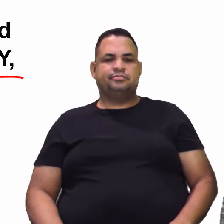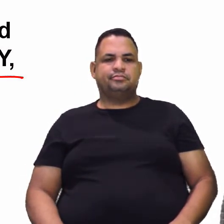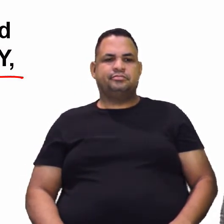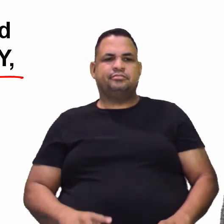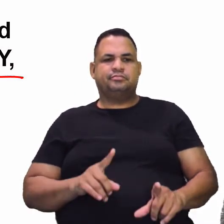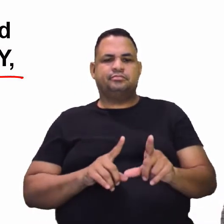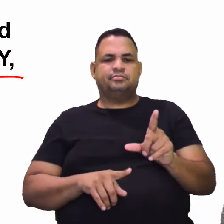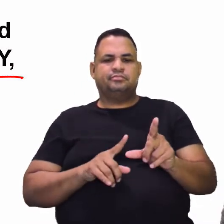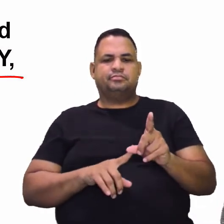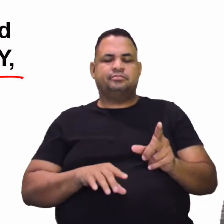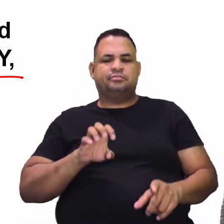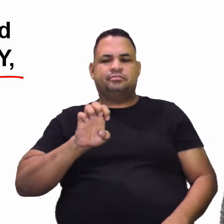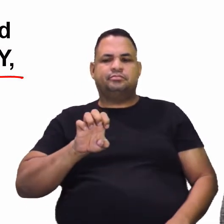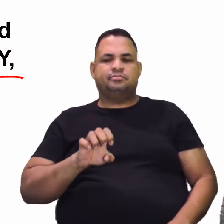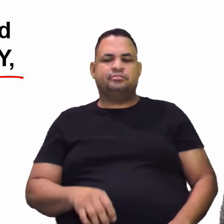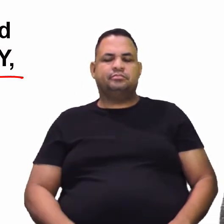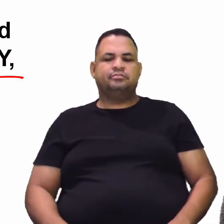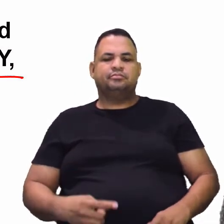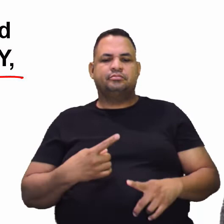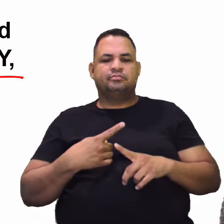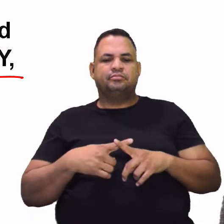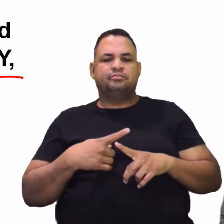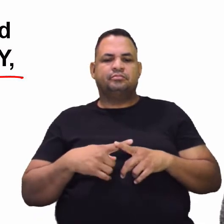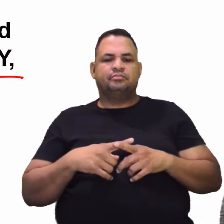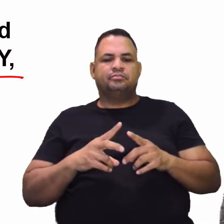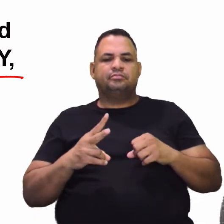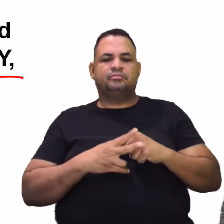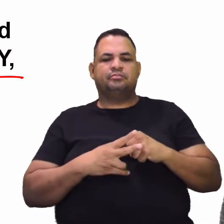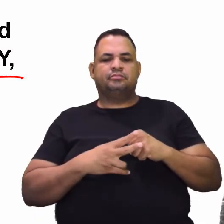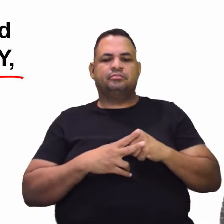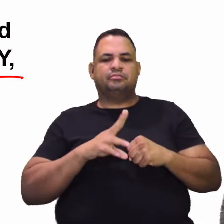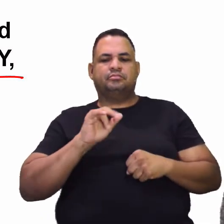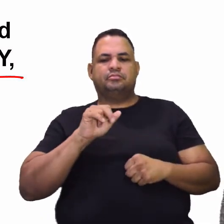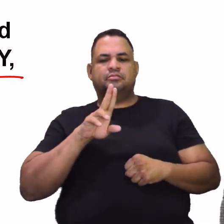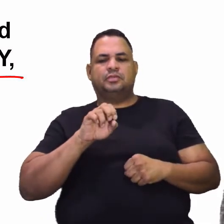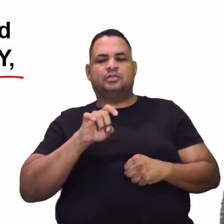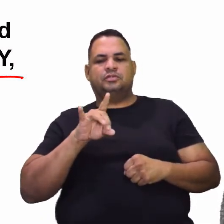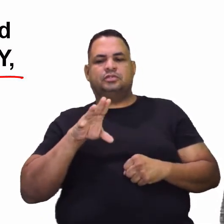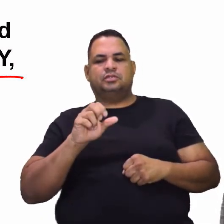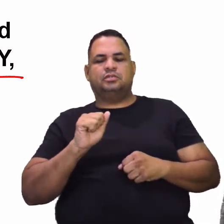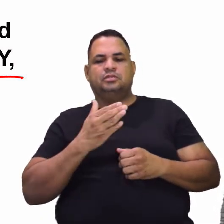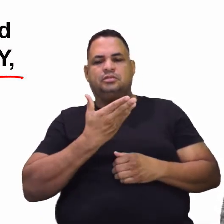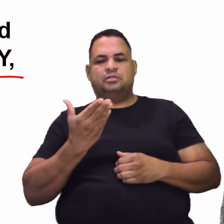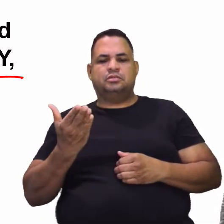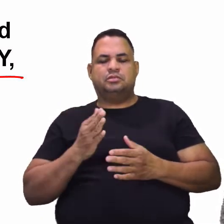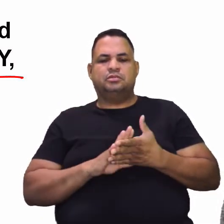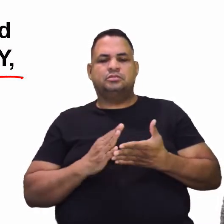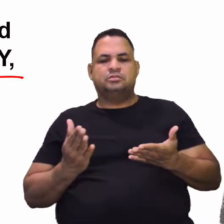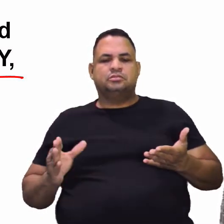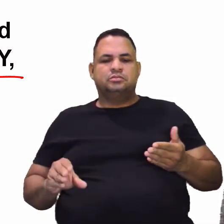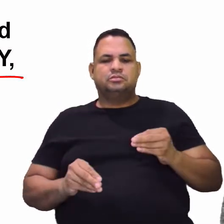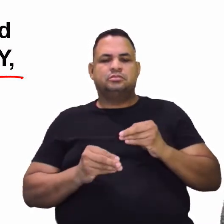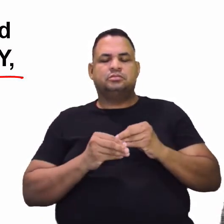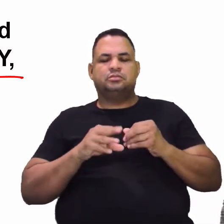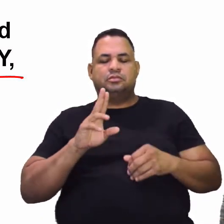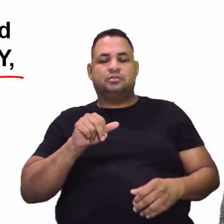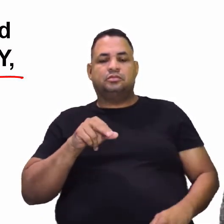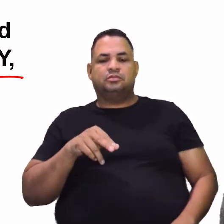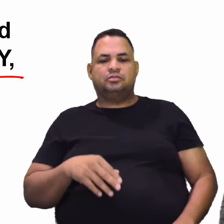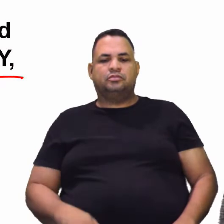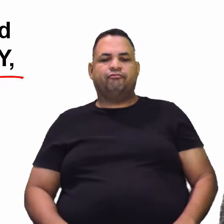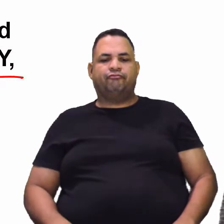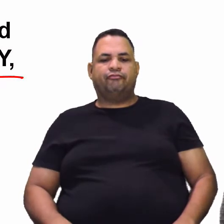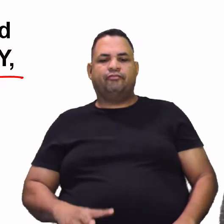letra E, doesn't go, porque eu vou usar o meu verbo auxiliar, does, né, contraído com not, e o meu